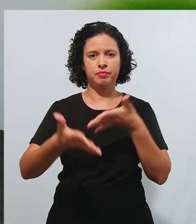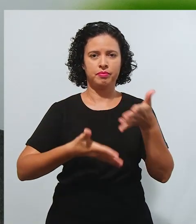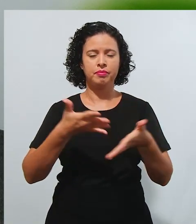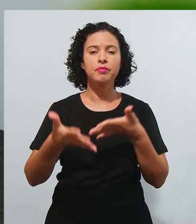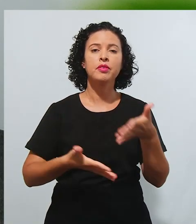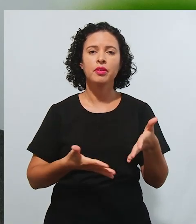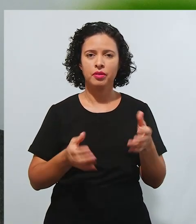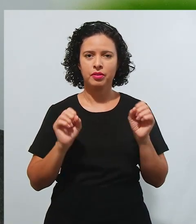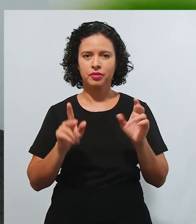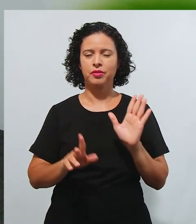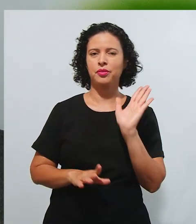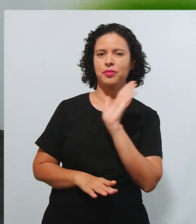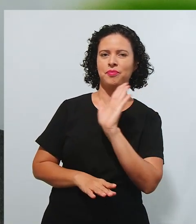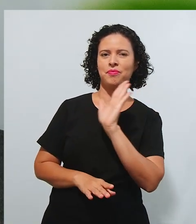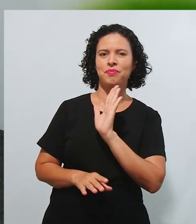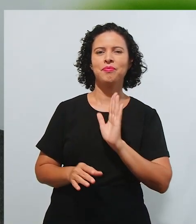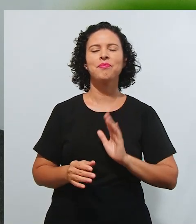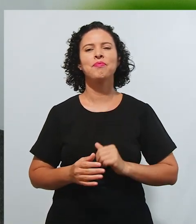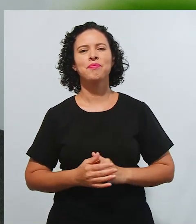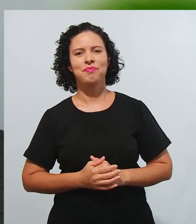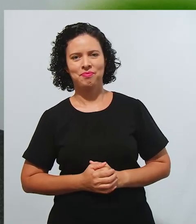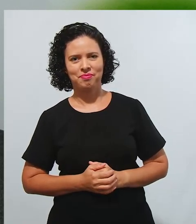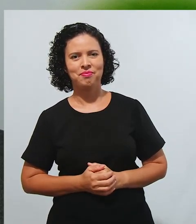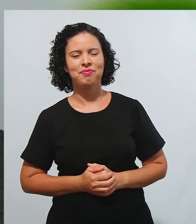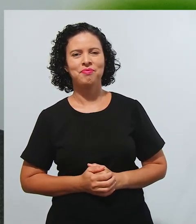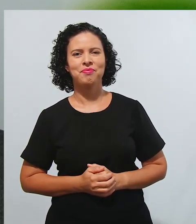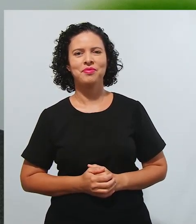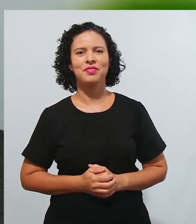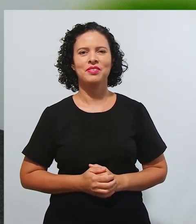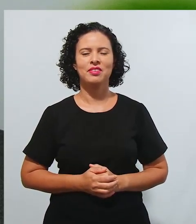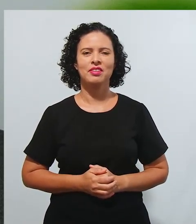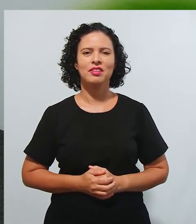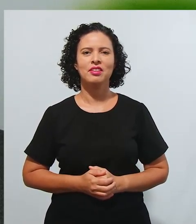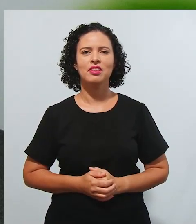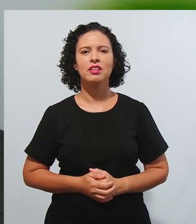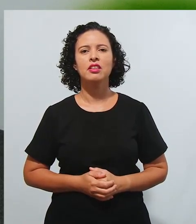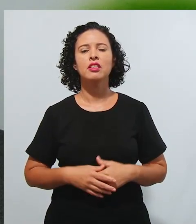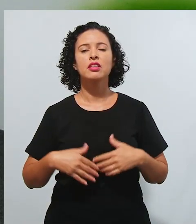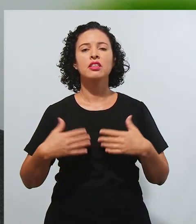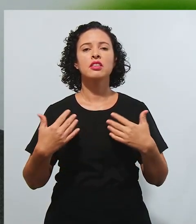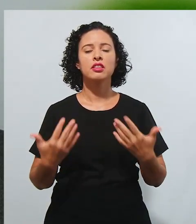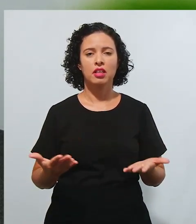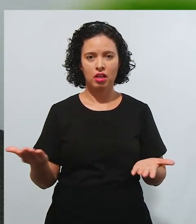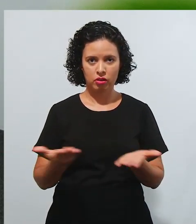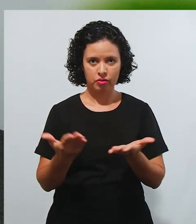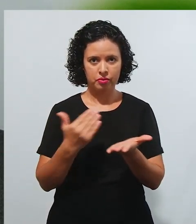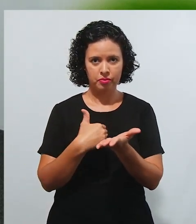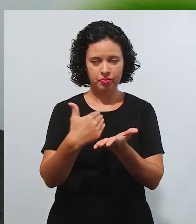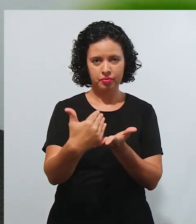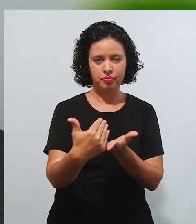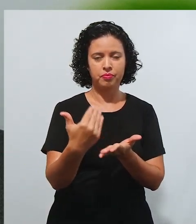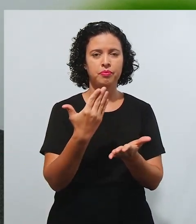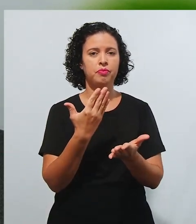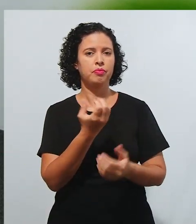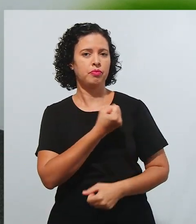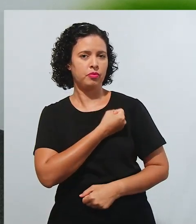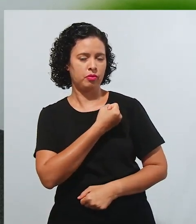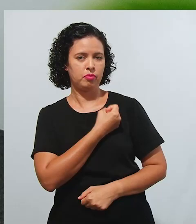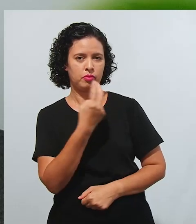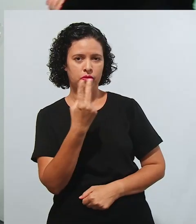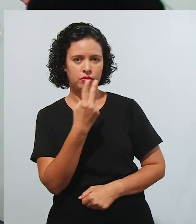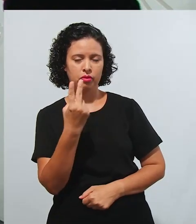de Libras. Oi, Tamires. Tudo bem? Como você está? Bom, vamos começar então a nossa aula número